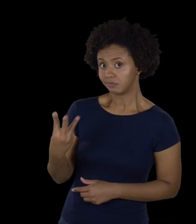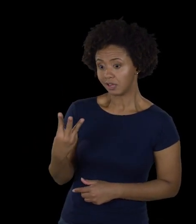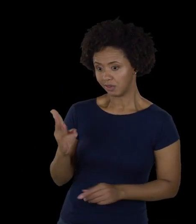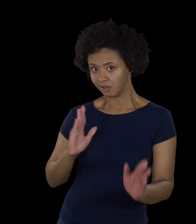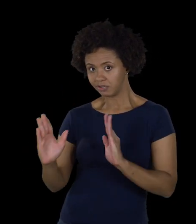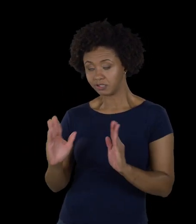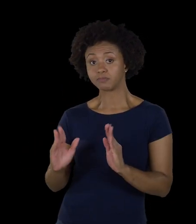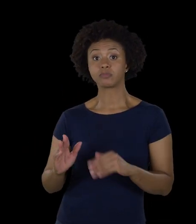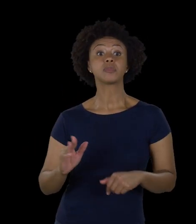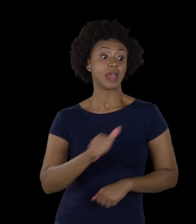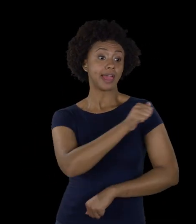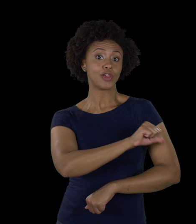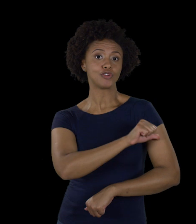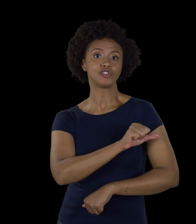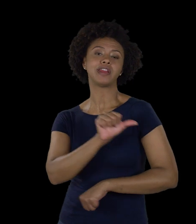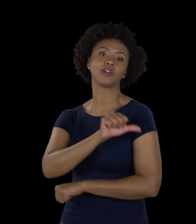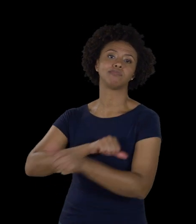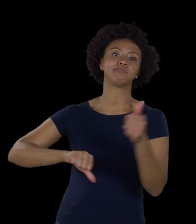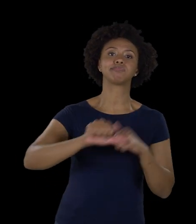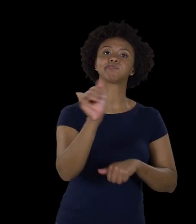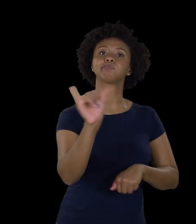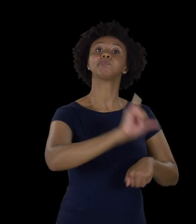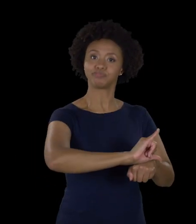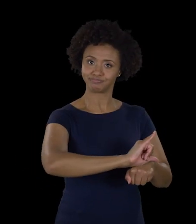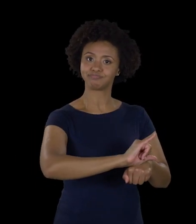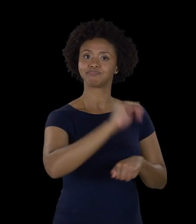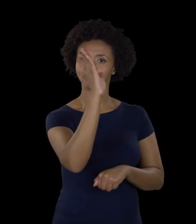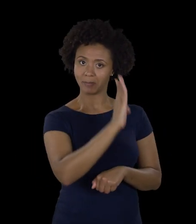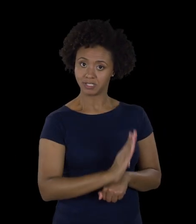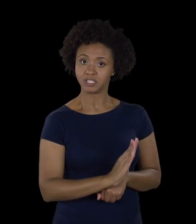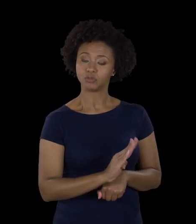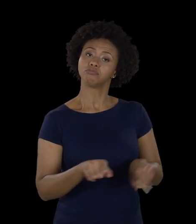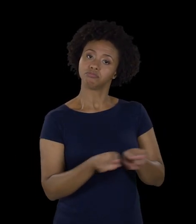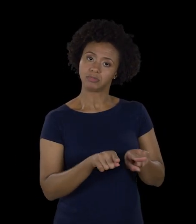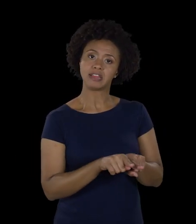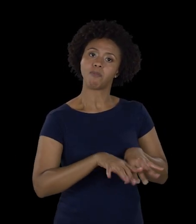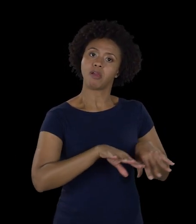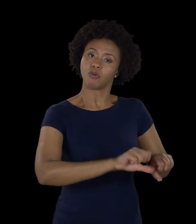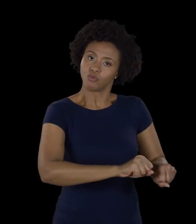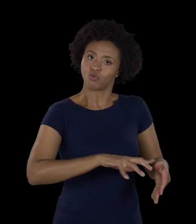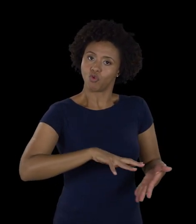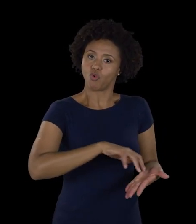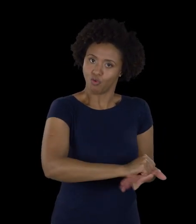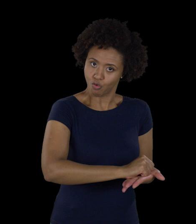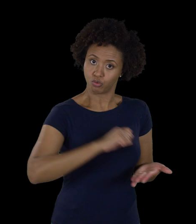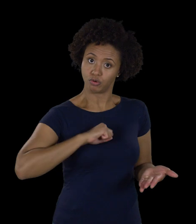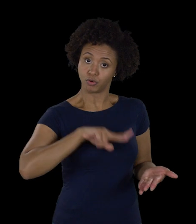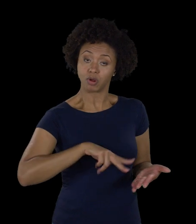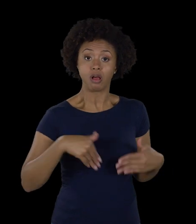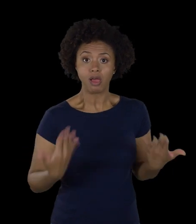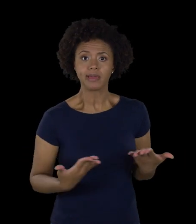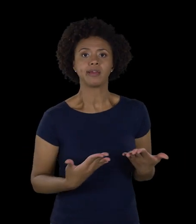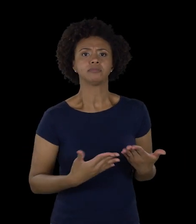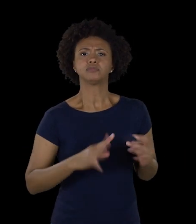1763, a cidade do Rio de Janeiro torna-se a sede do Vice-Reino do Brasil e a capital da colônia. Assim como essa